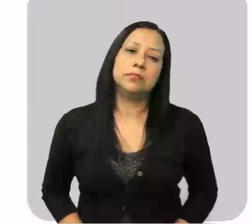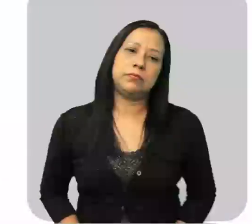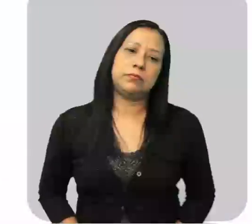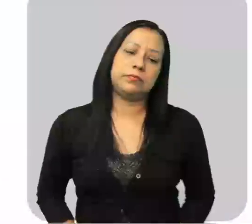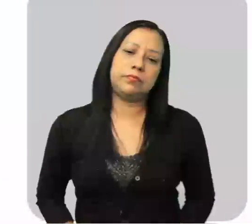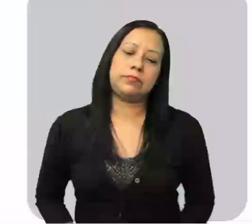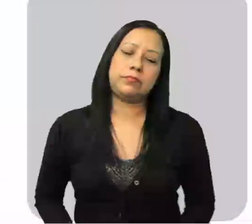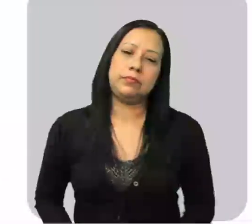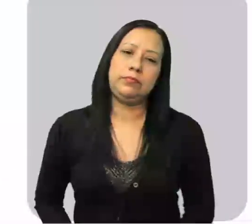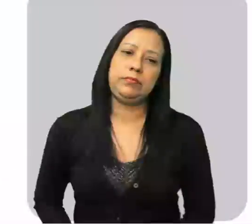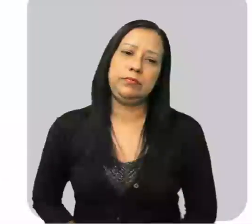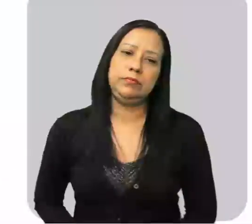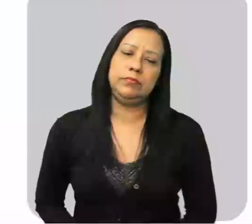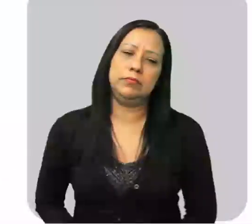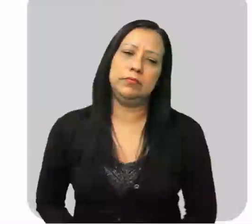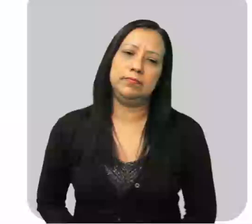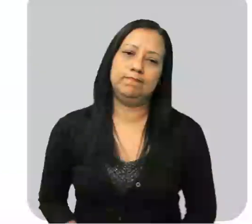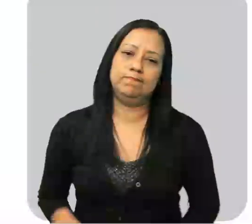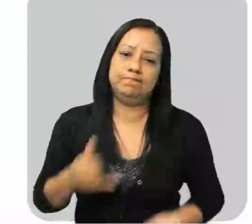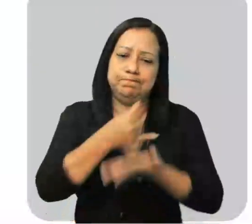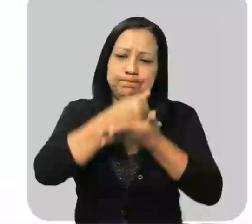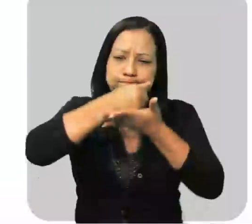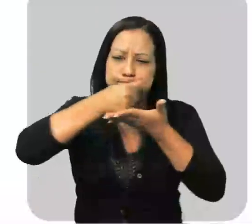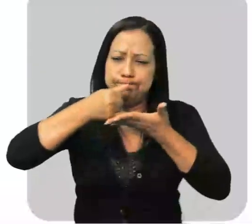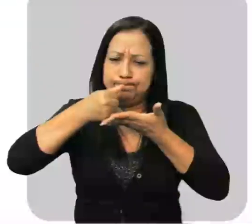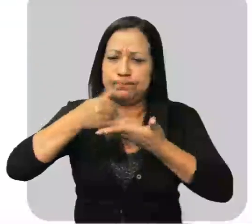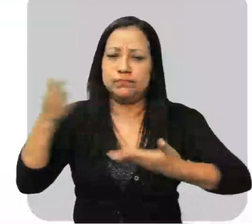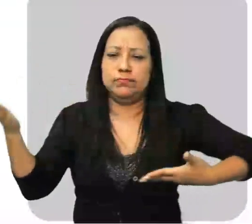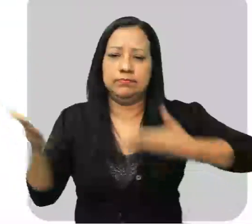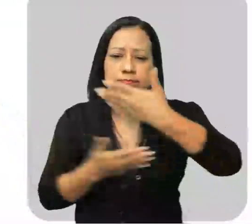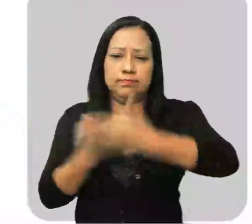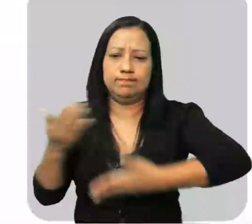de 18 cidades. Beleza?